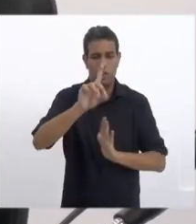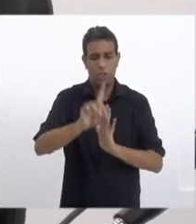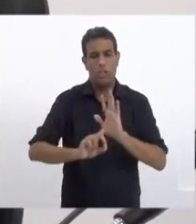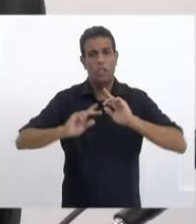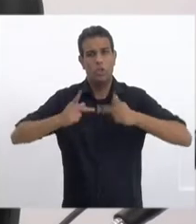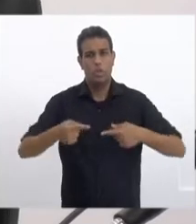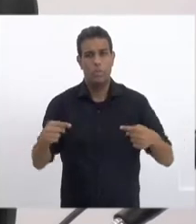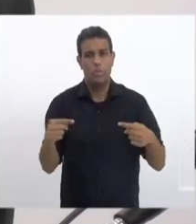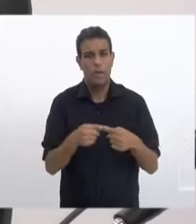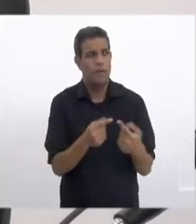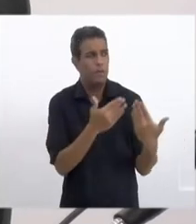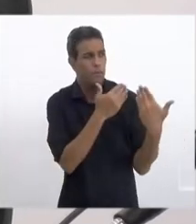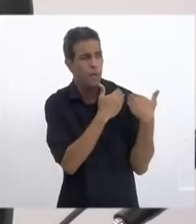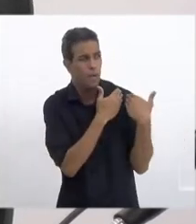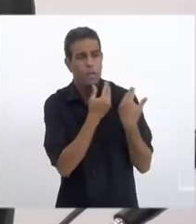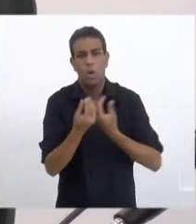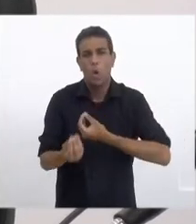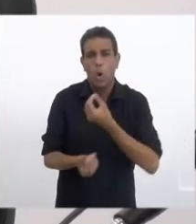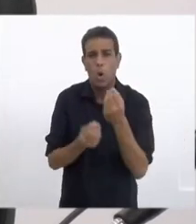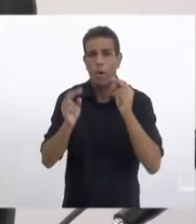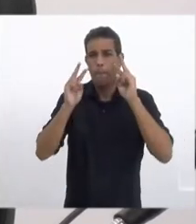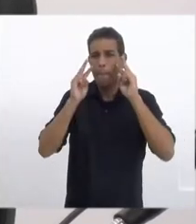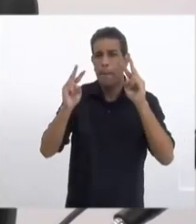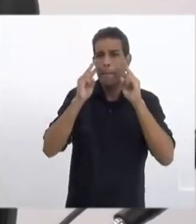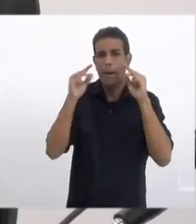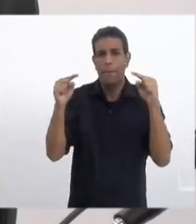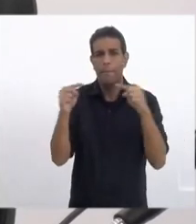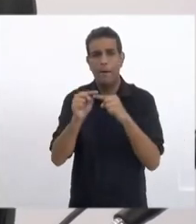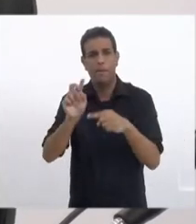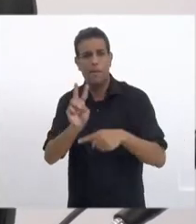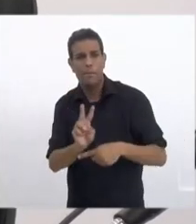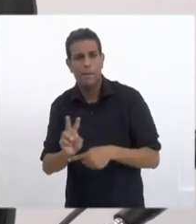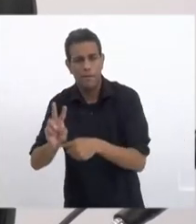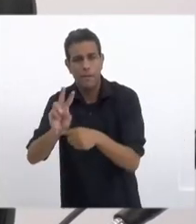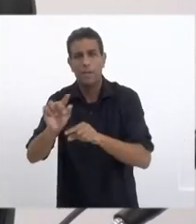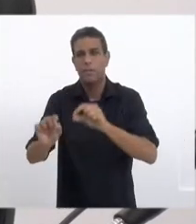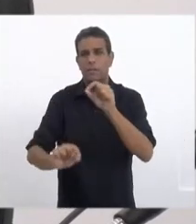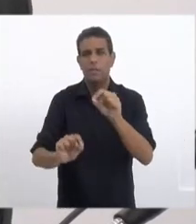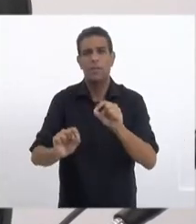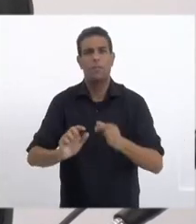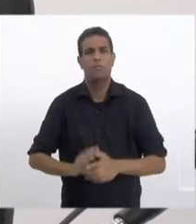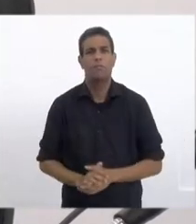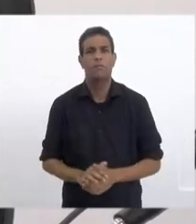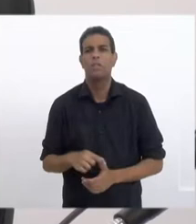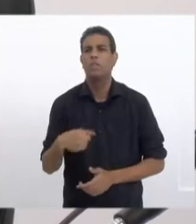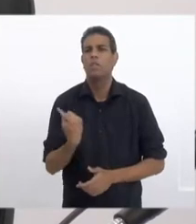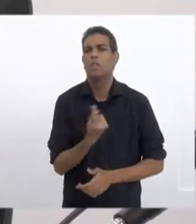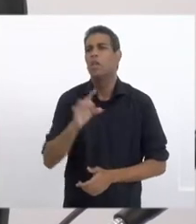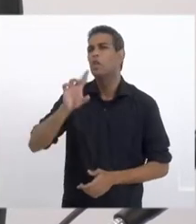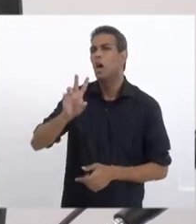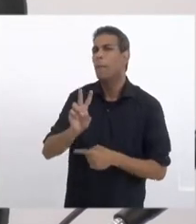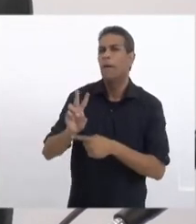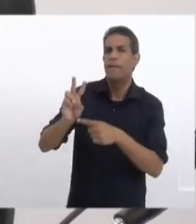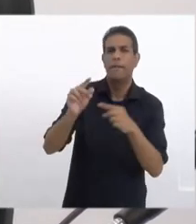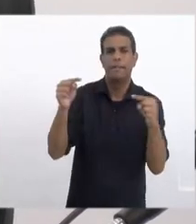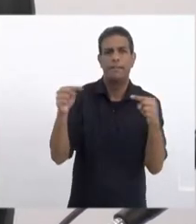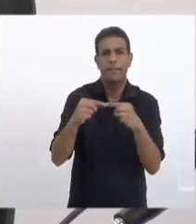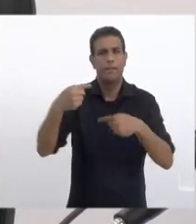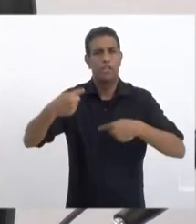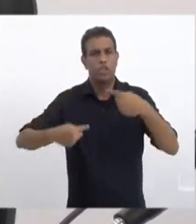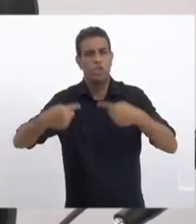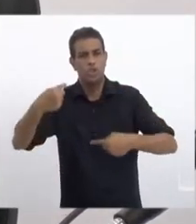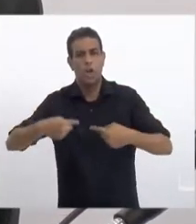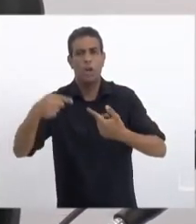ficamos responsáveis justamente pela perspectiva da prevenção, né? E não apenas da prevenção, mas também o